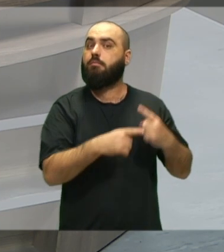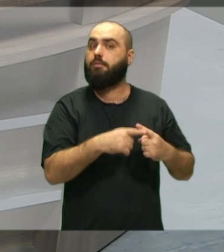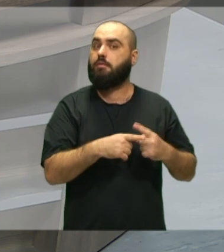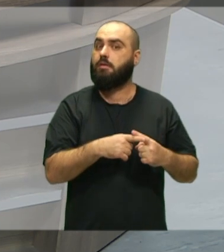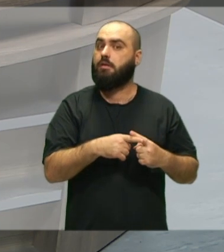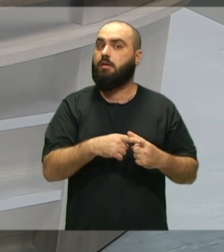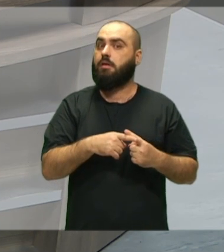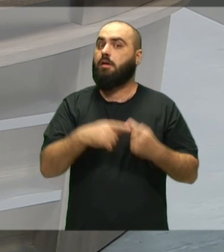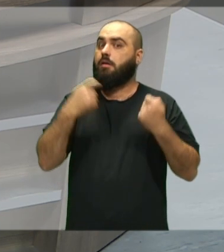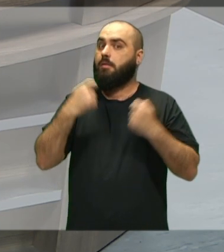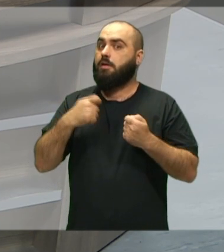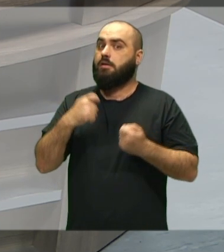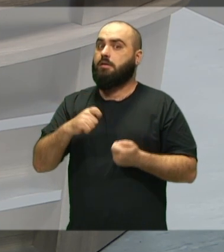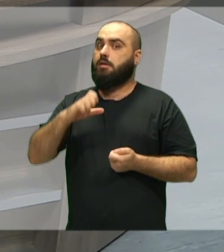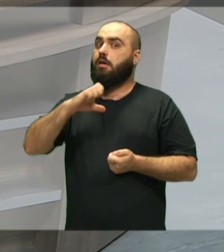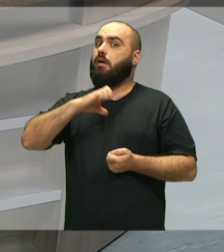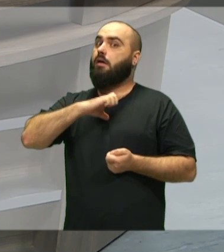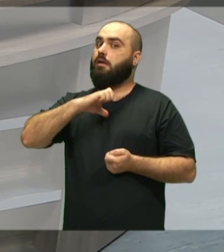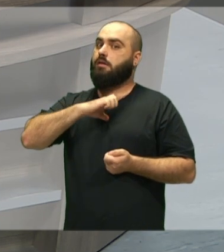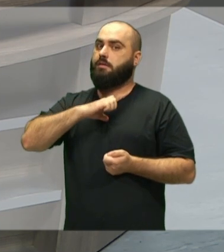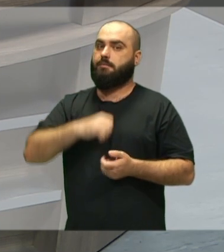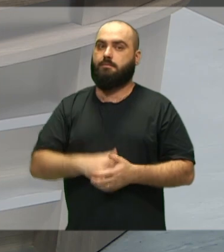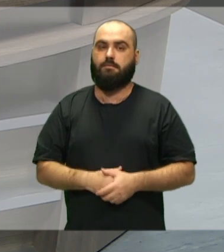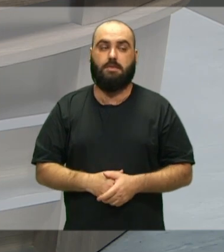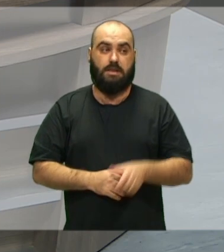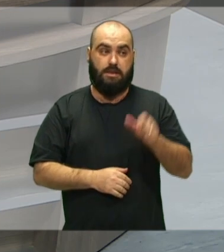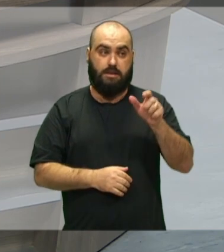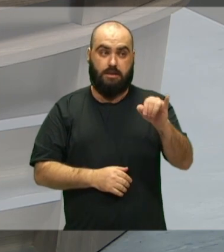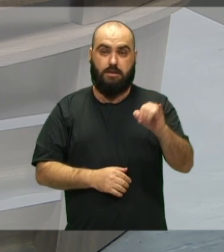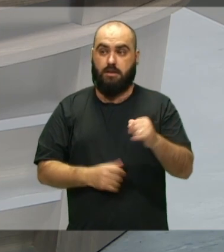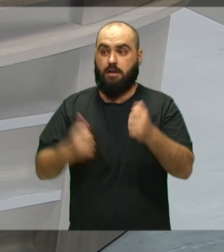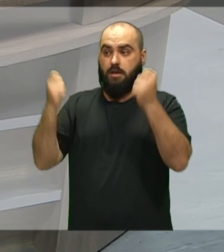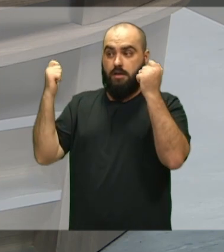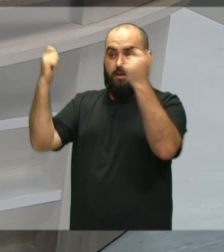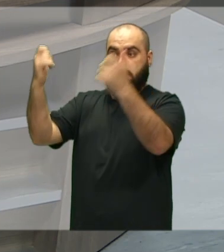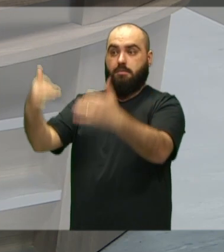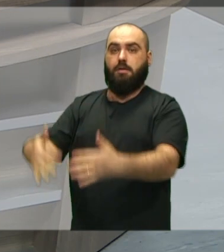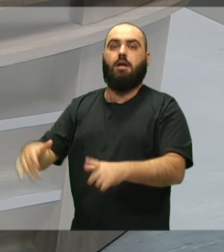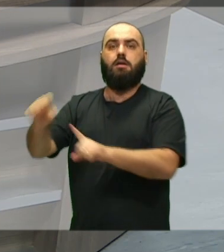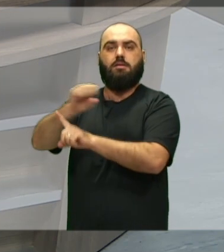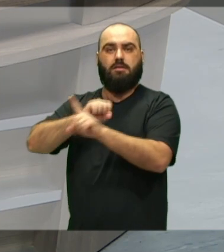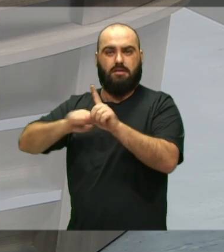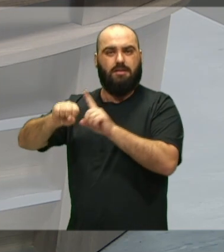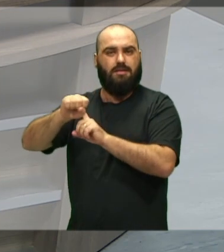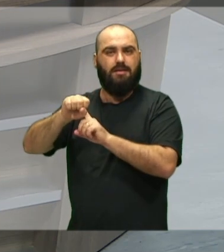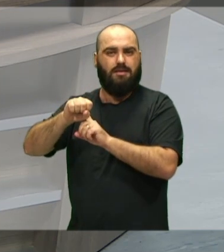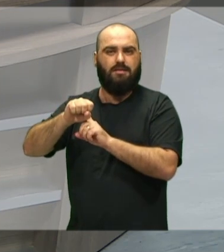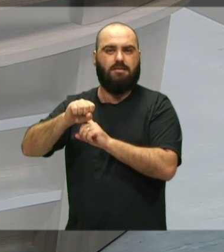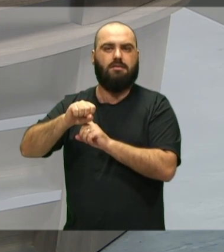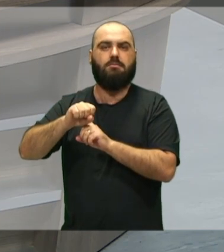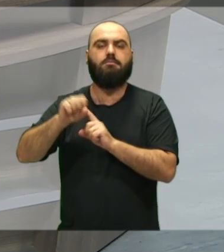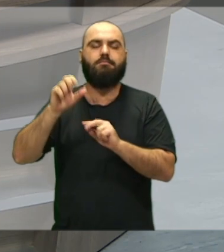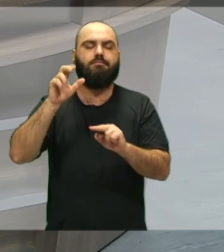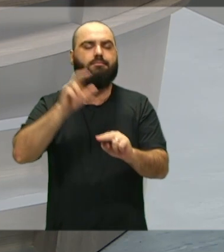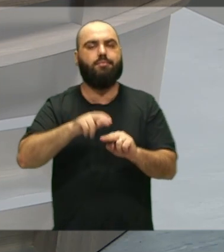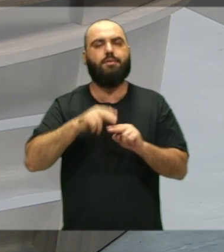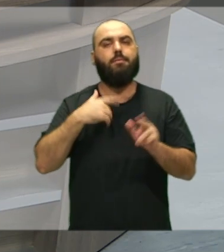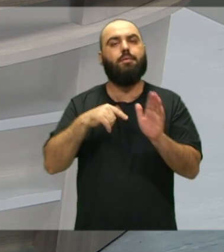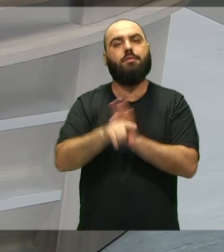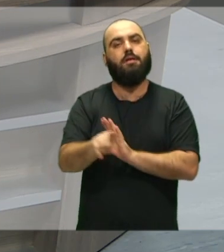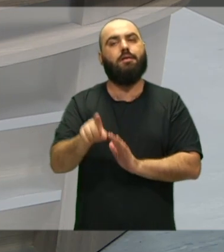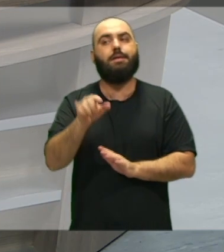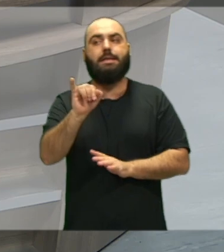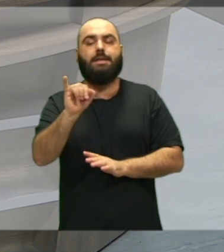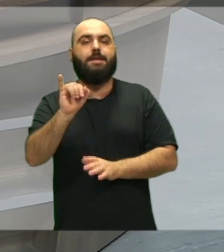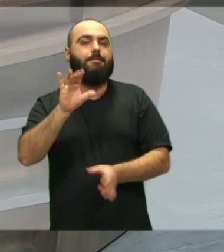Então, assim, se colocássemos isso para a sociedade, já uma forma de educação mesmo, por isso que eu te perguntei, né, da questão de se isso,